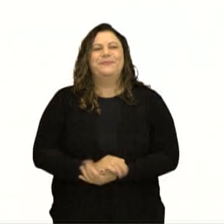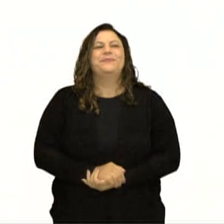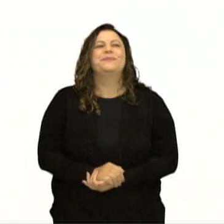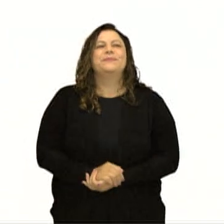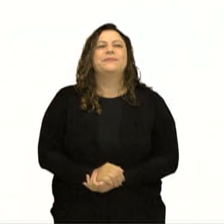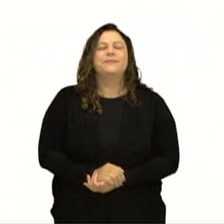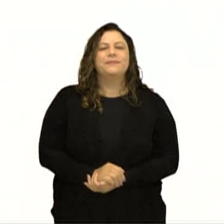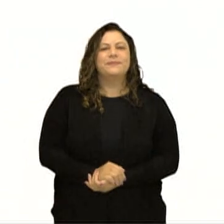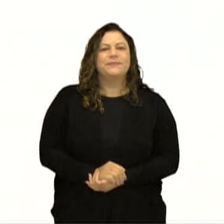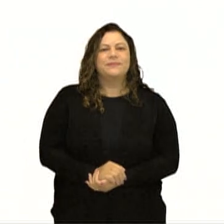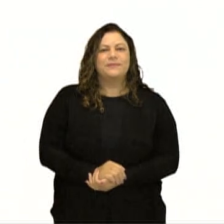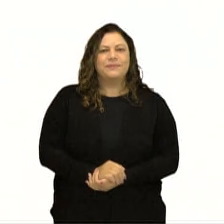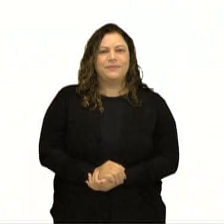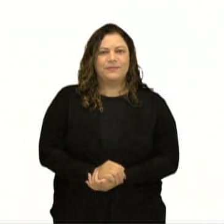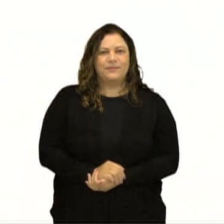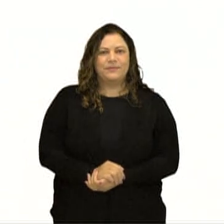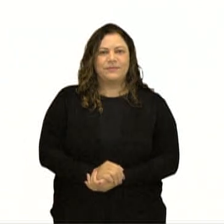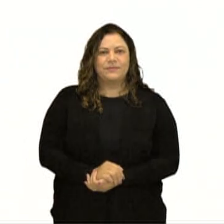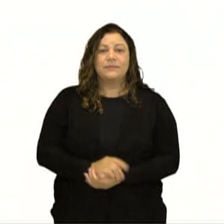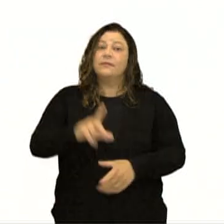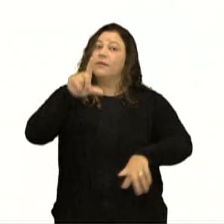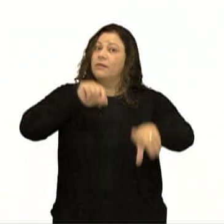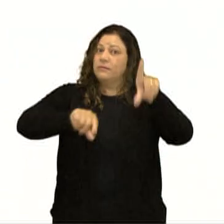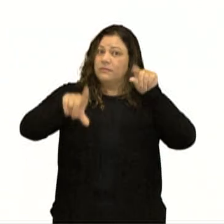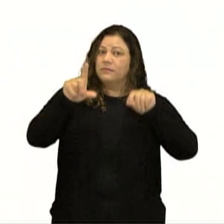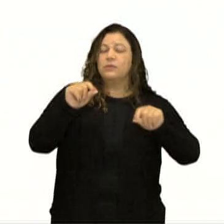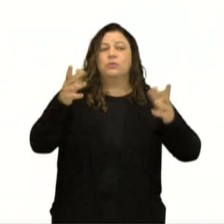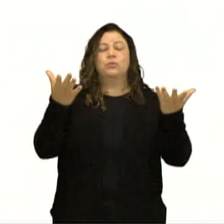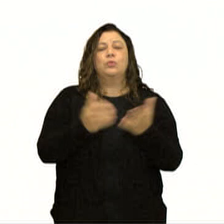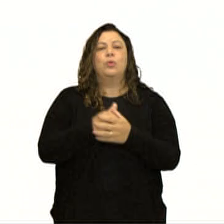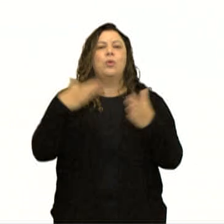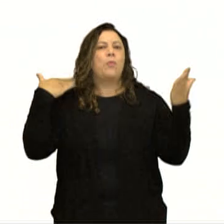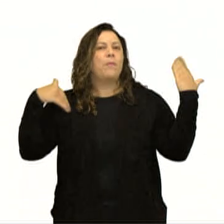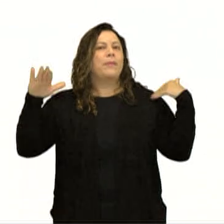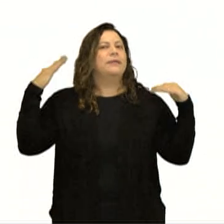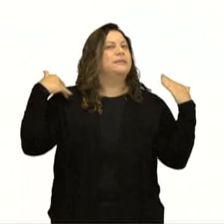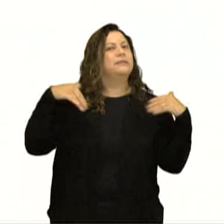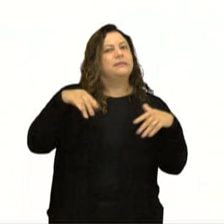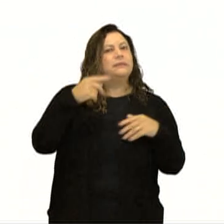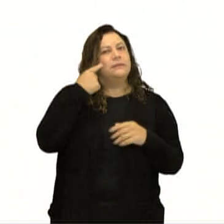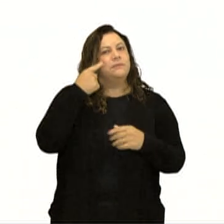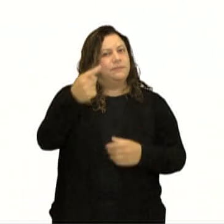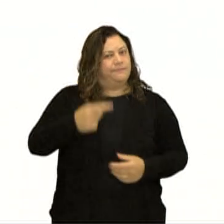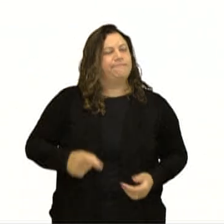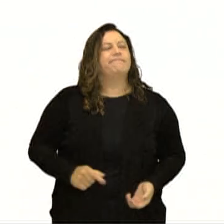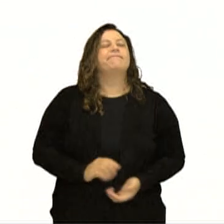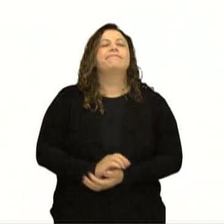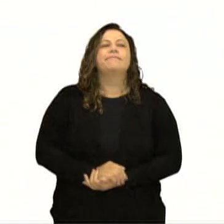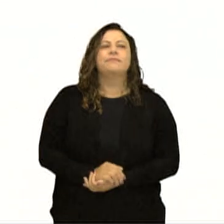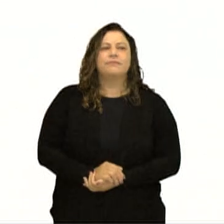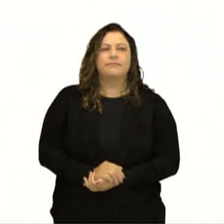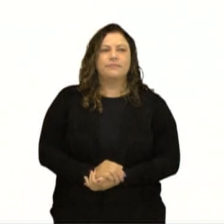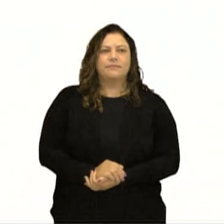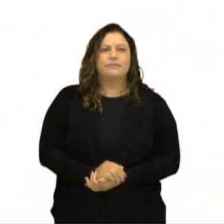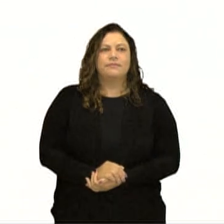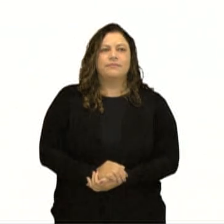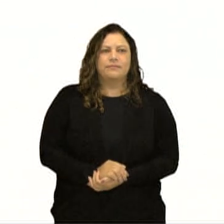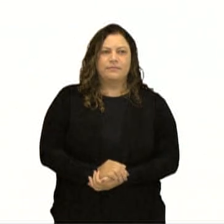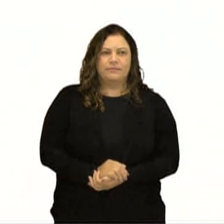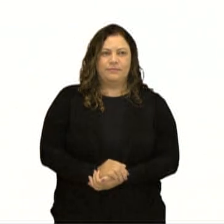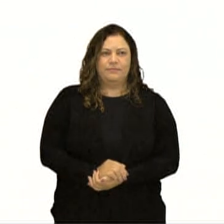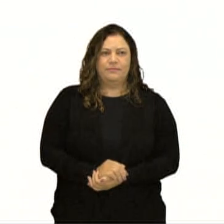lá. Book your tour. Então, a gente escolheu aqui um tour. Vamos ver como é que é esse tour. Each tour can